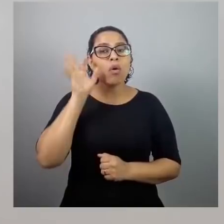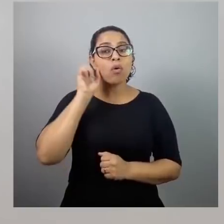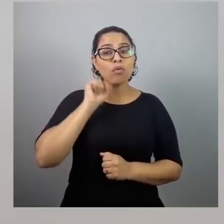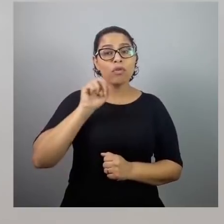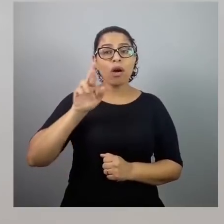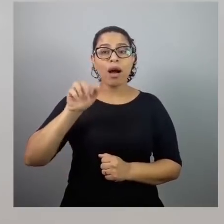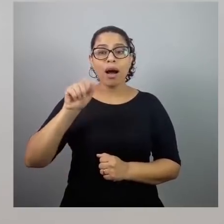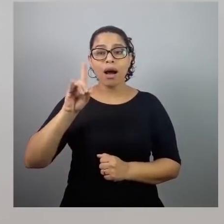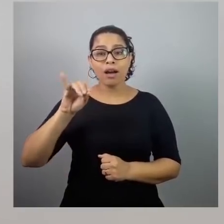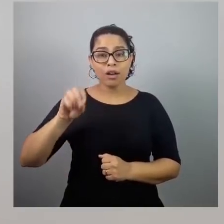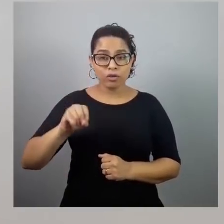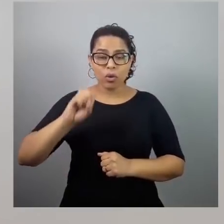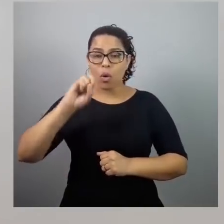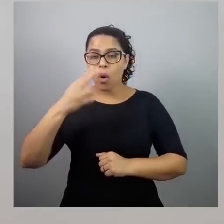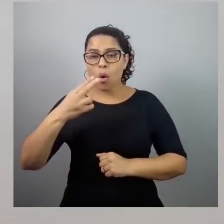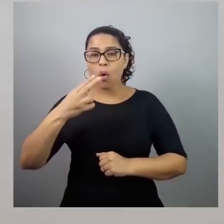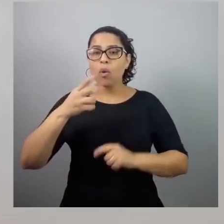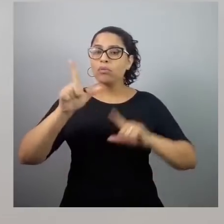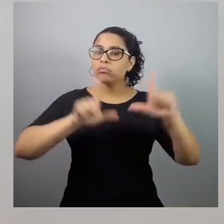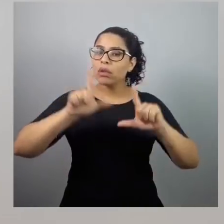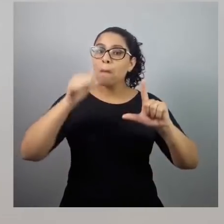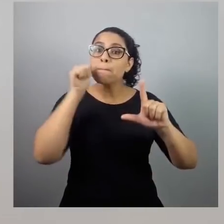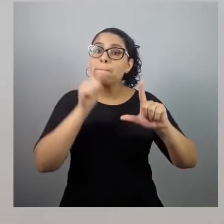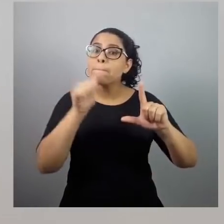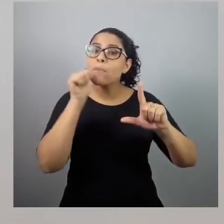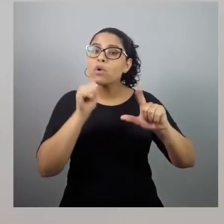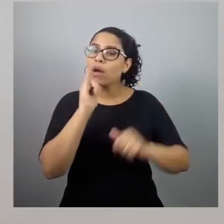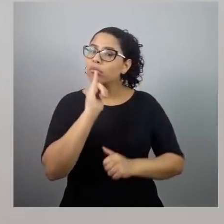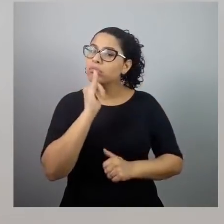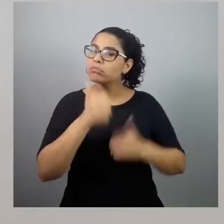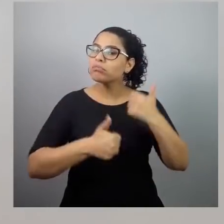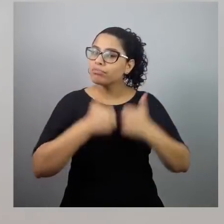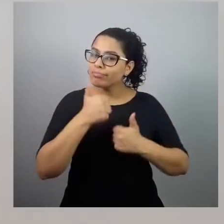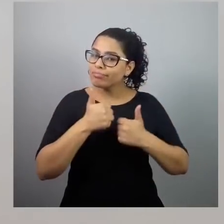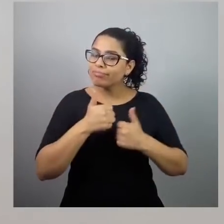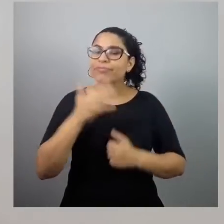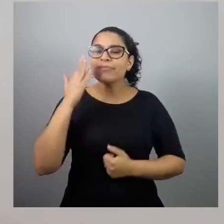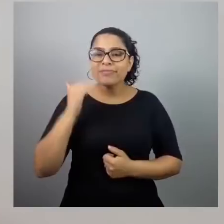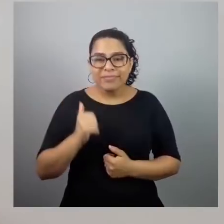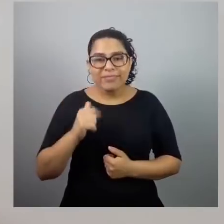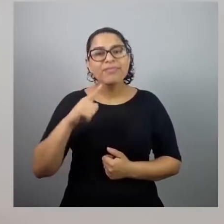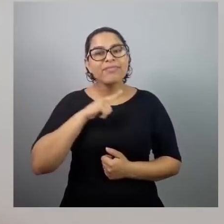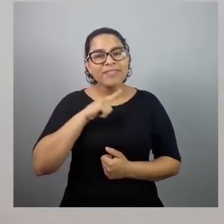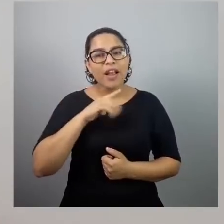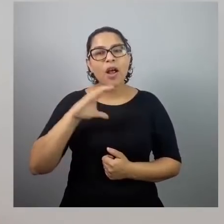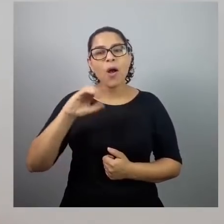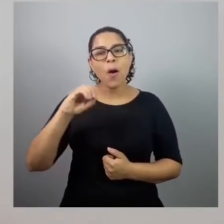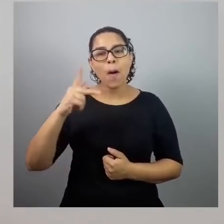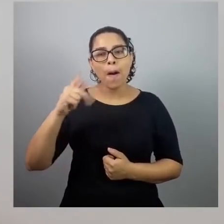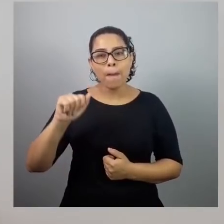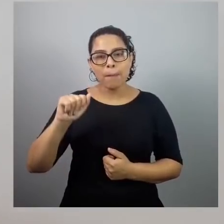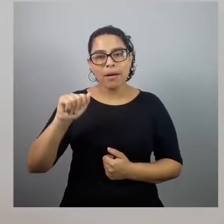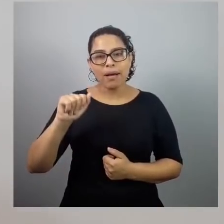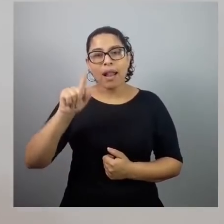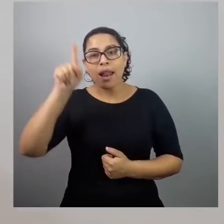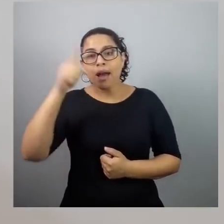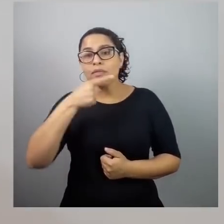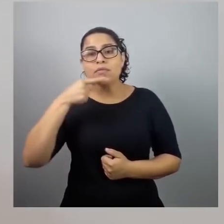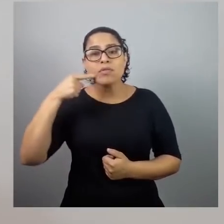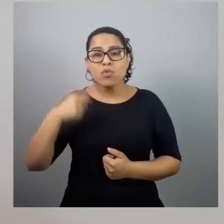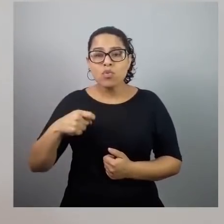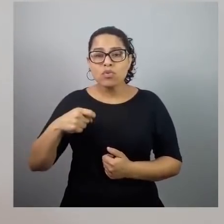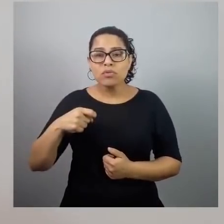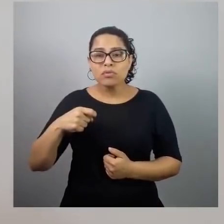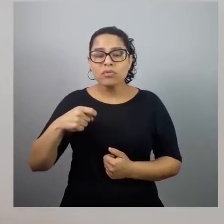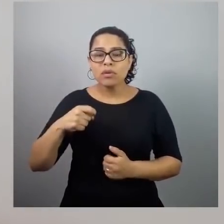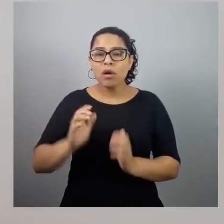já ouviram no rádio ou na TV mulheres narrando futebol. Sabia que tivemos na Copa do Mundo de 2018,